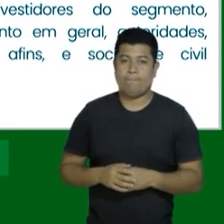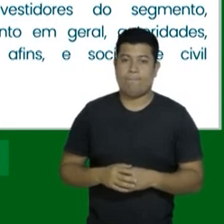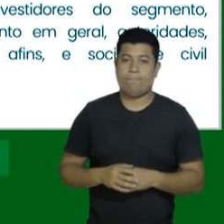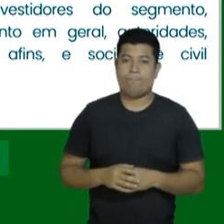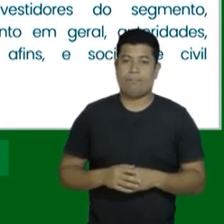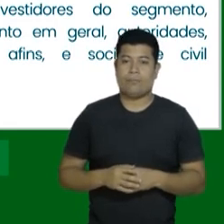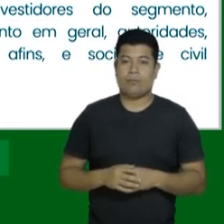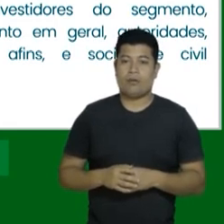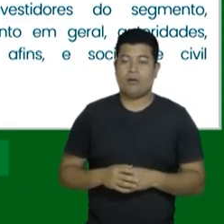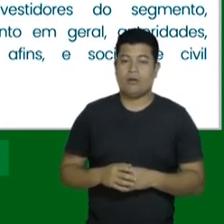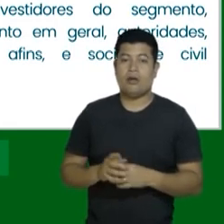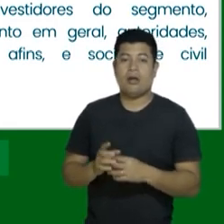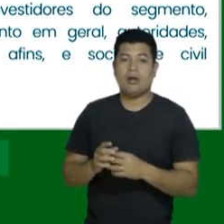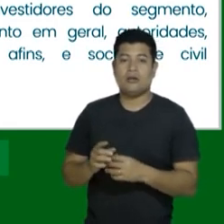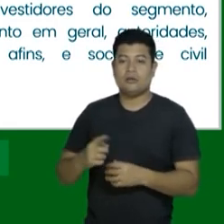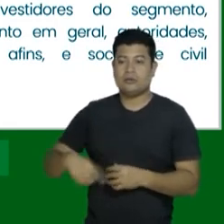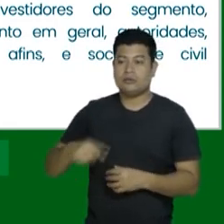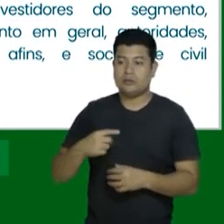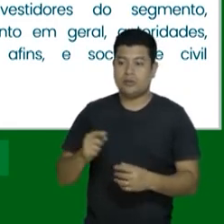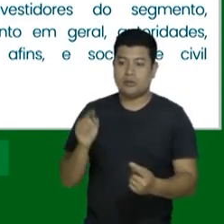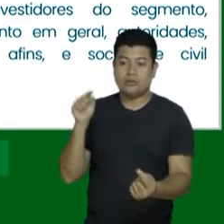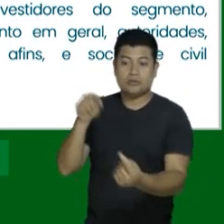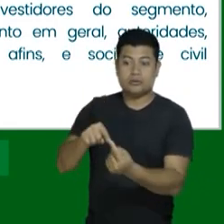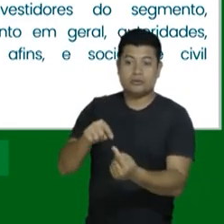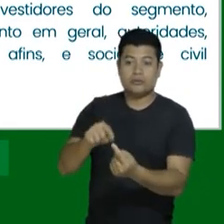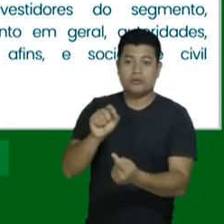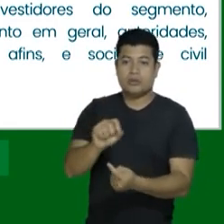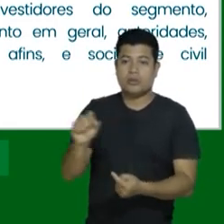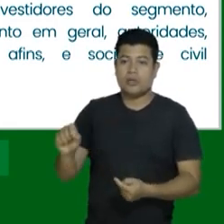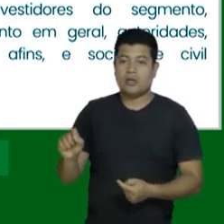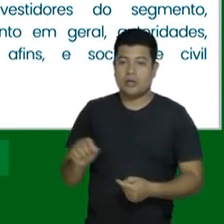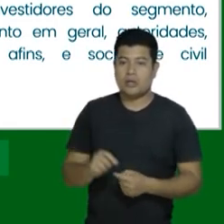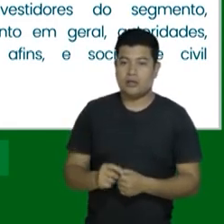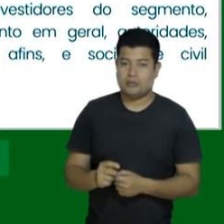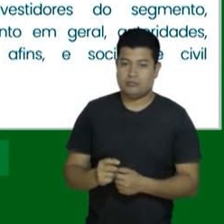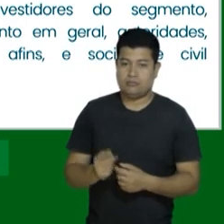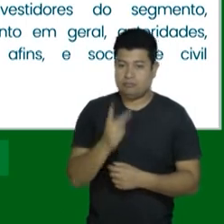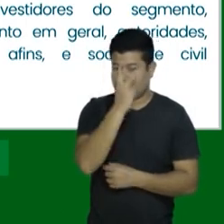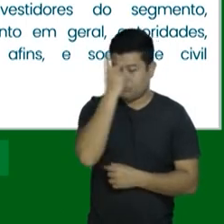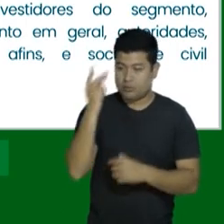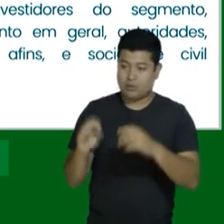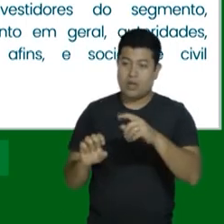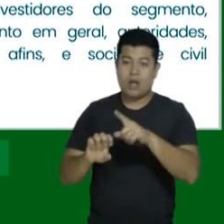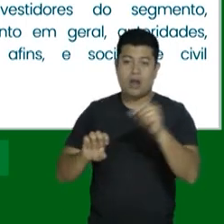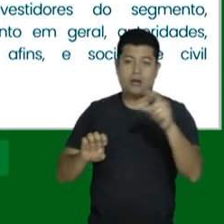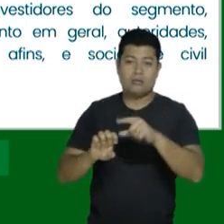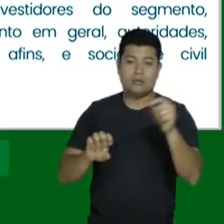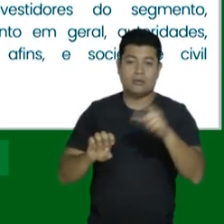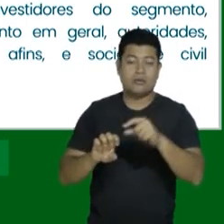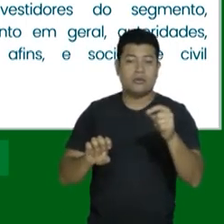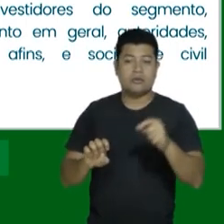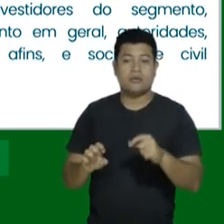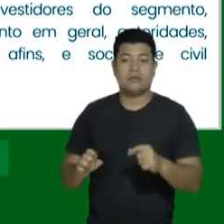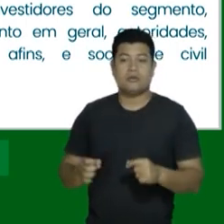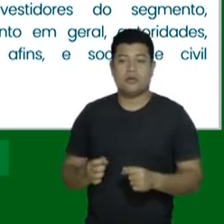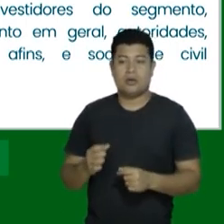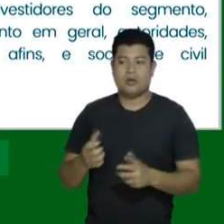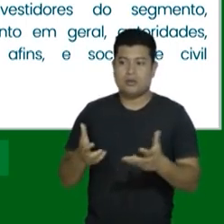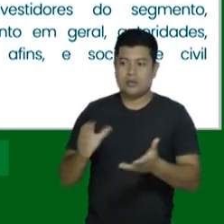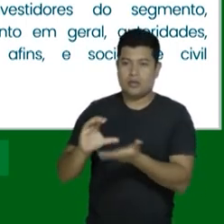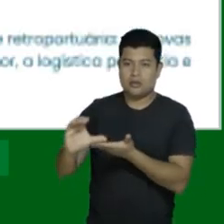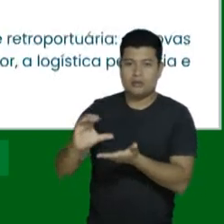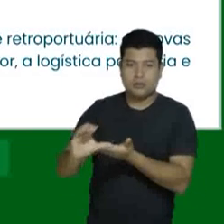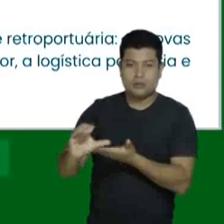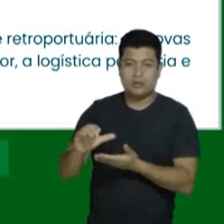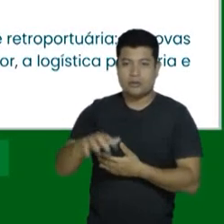Público-alvo, empreendedores, investidores do segmento, interessados no segmento em geral, autoridades, estudantes de áreas afins e sociedade civil